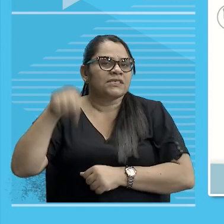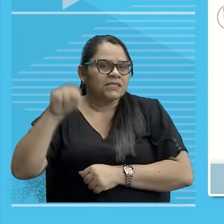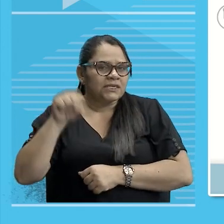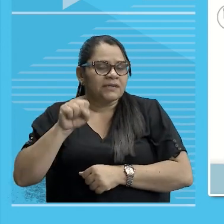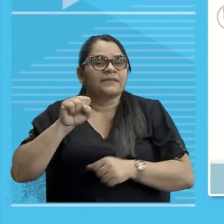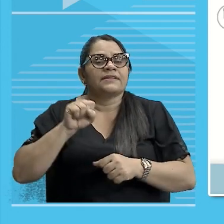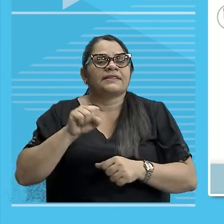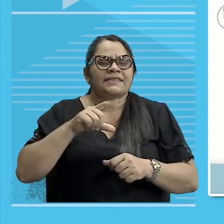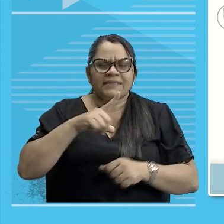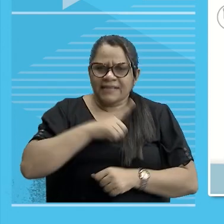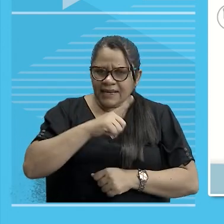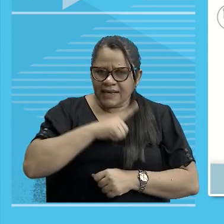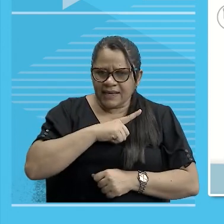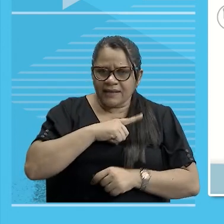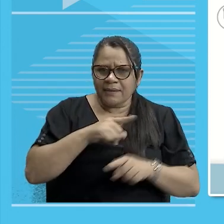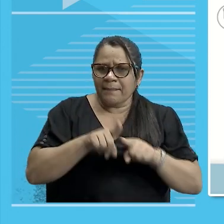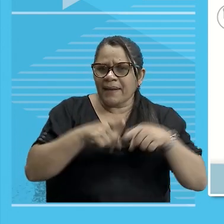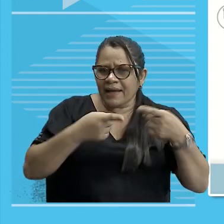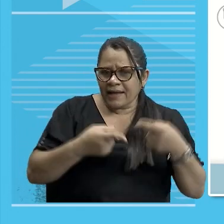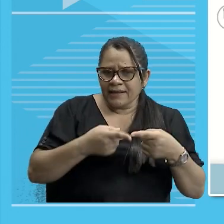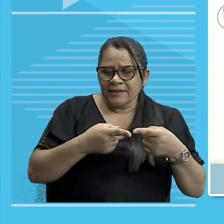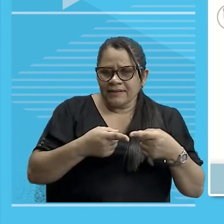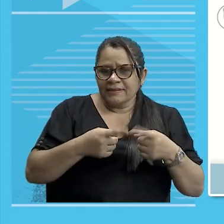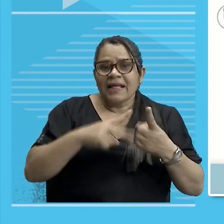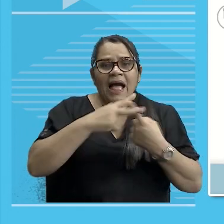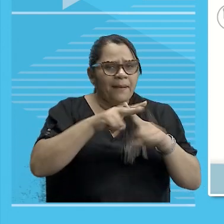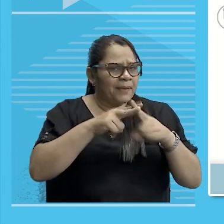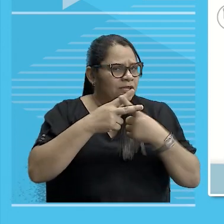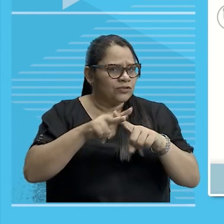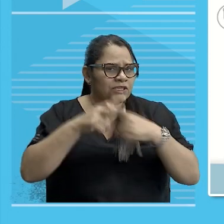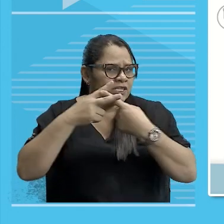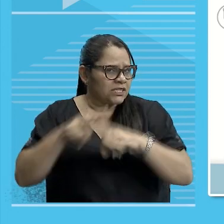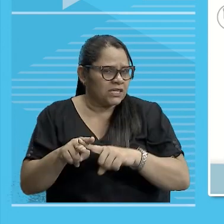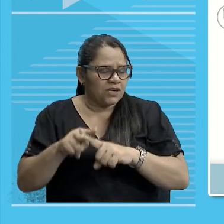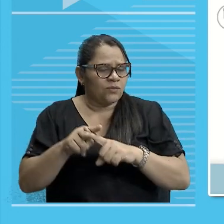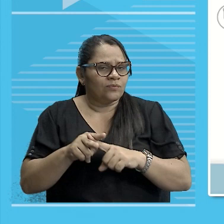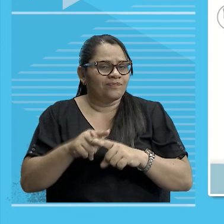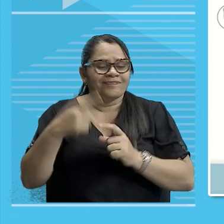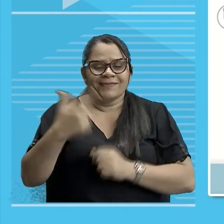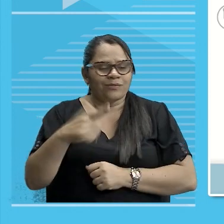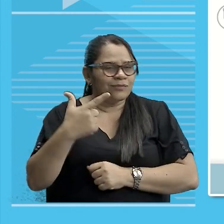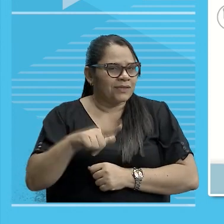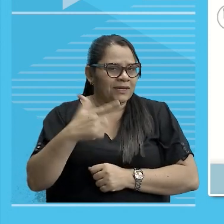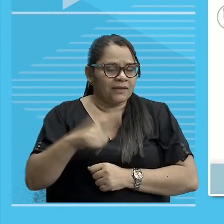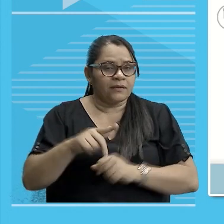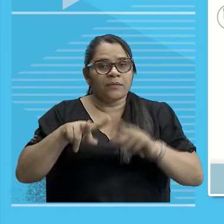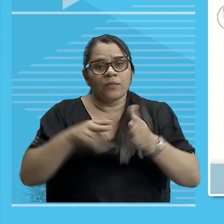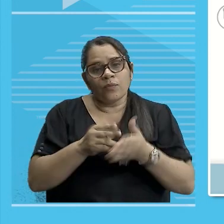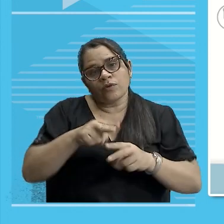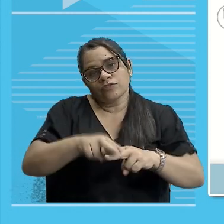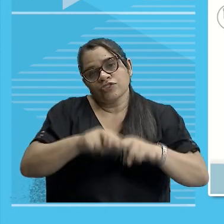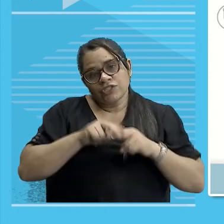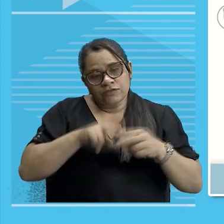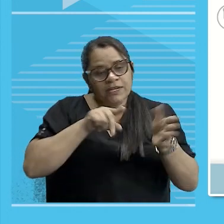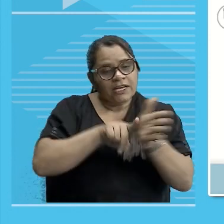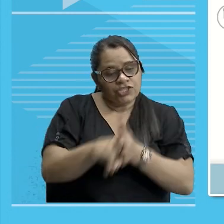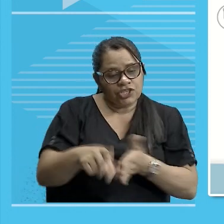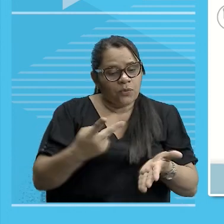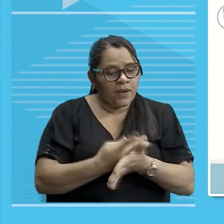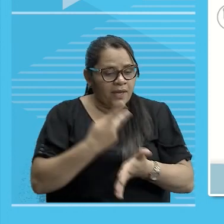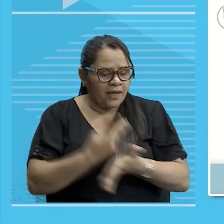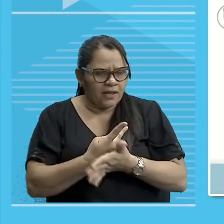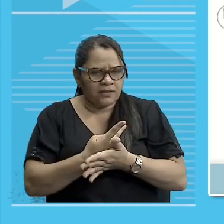mas mão mas manutenção Não por isso que a questão tá errado como é que pode Professor Só uma